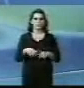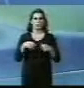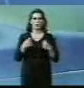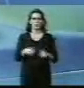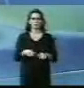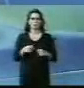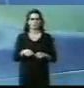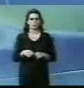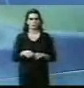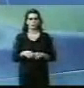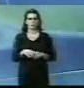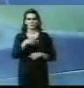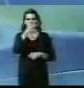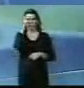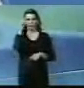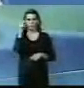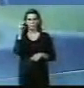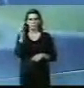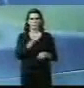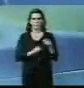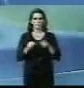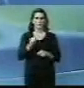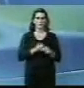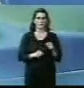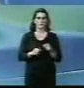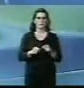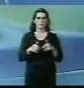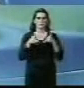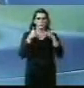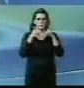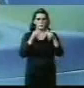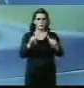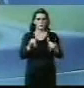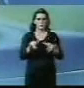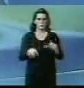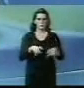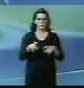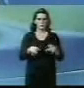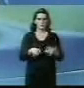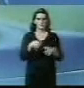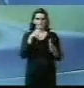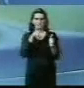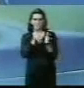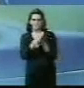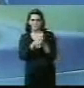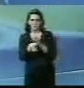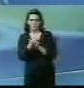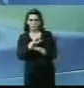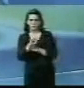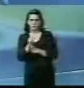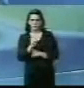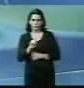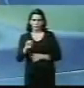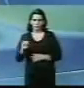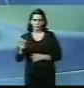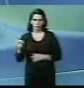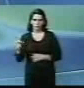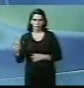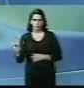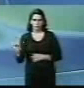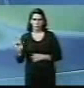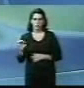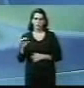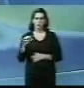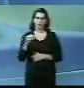fazer isso? O administrador de rede. Como? Analisando o que está sendo feito. Ele vai ver se aqueles sites, né, que são mais dinâmicos,